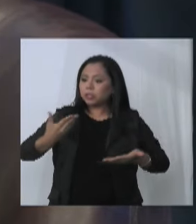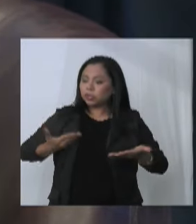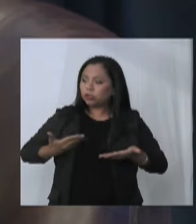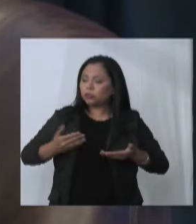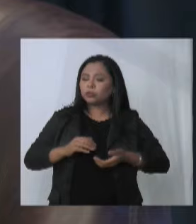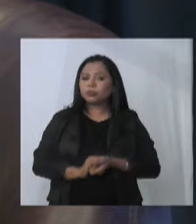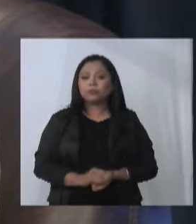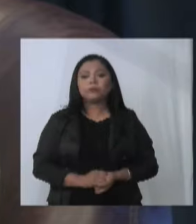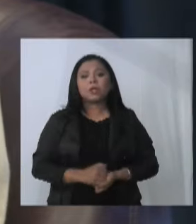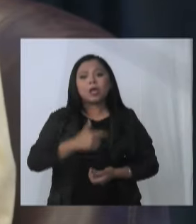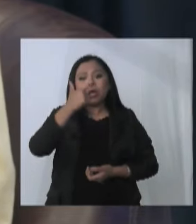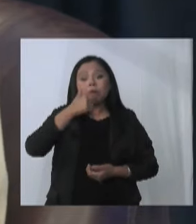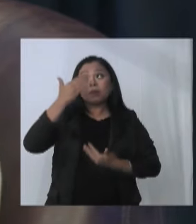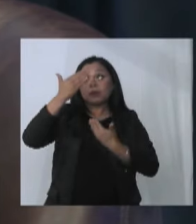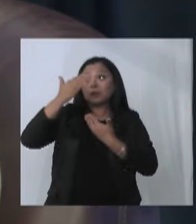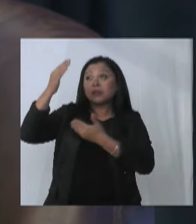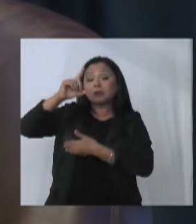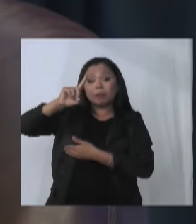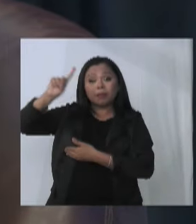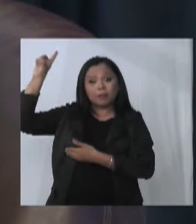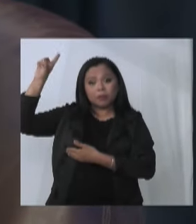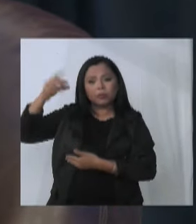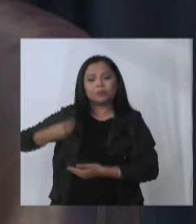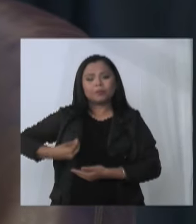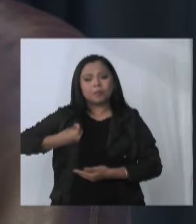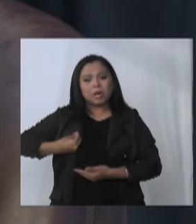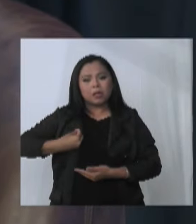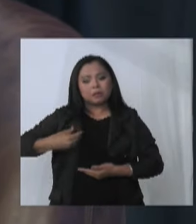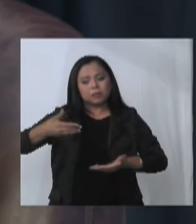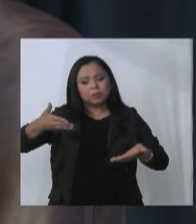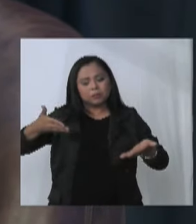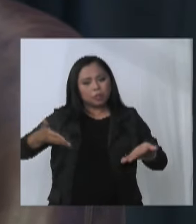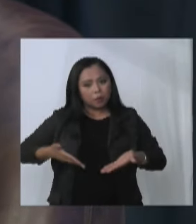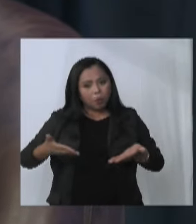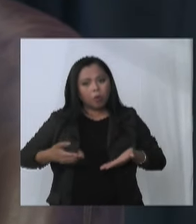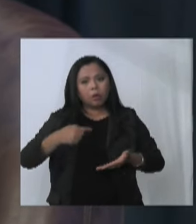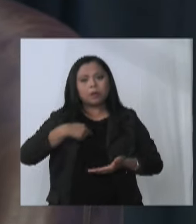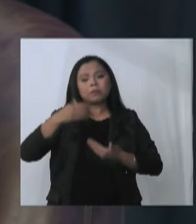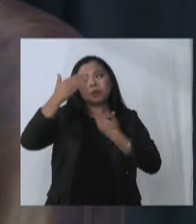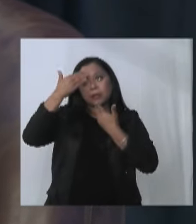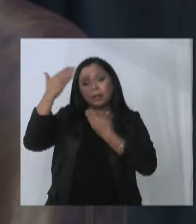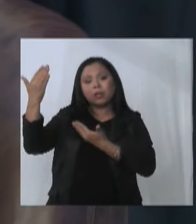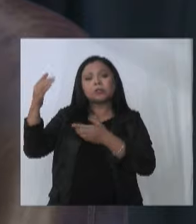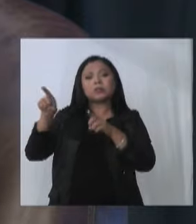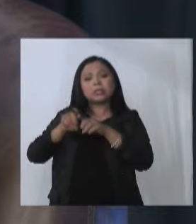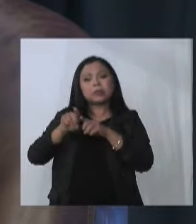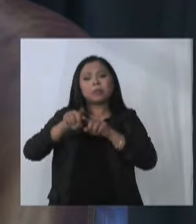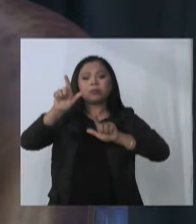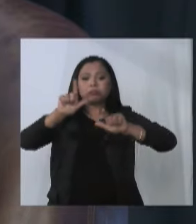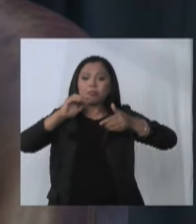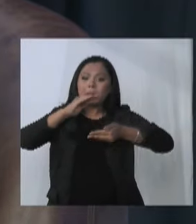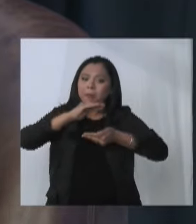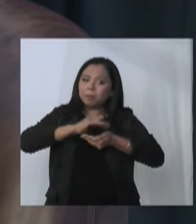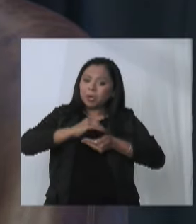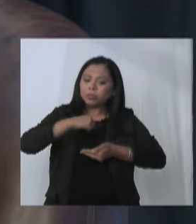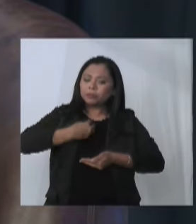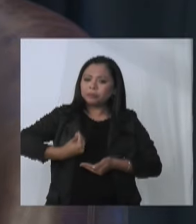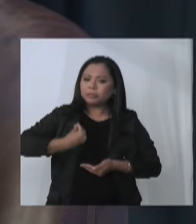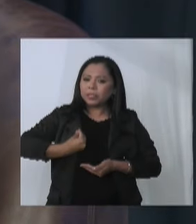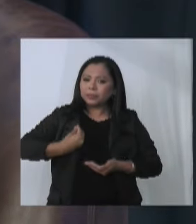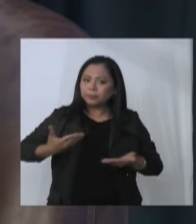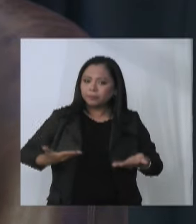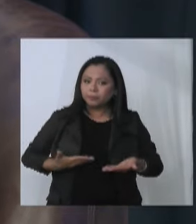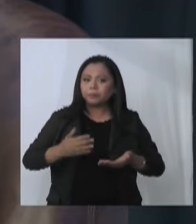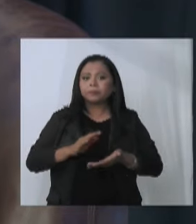graças a Deus por estar aqui. Sou grato também à Band por estar aqui.